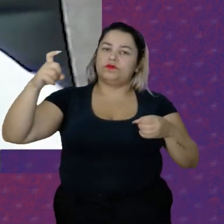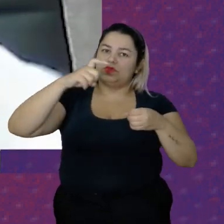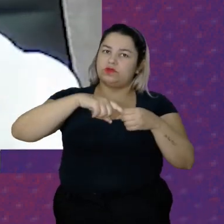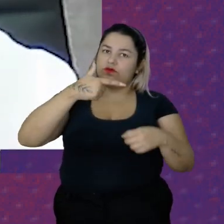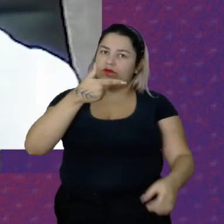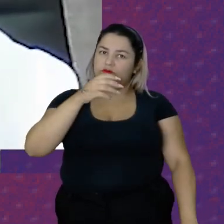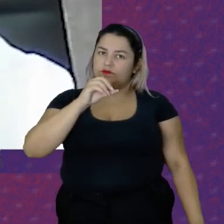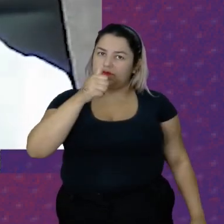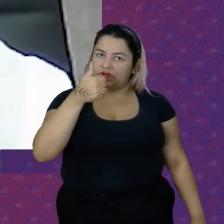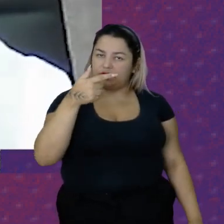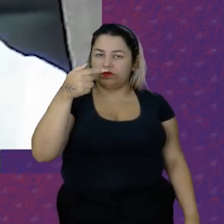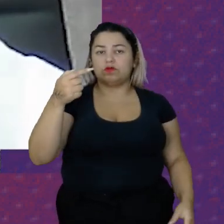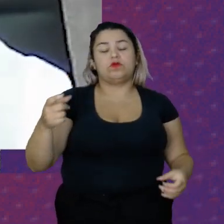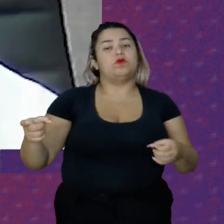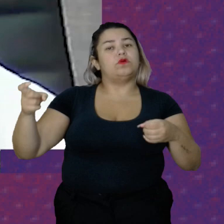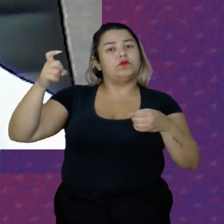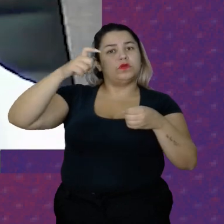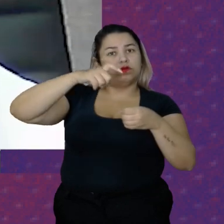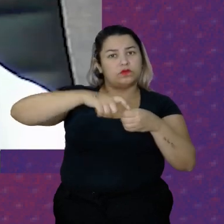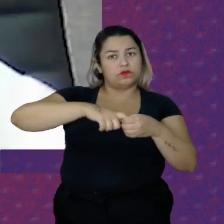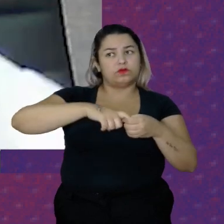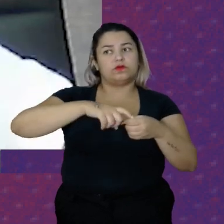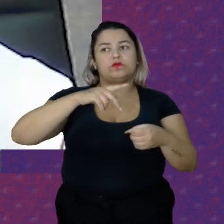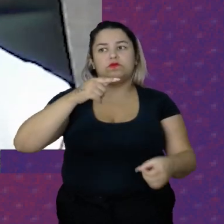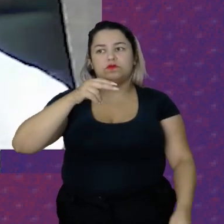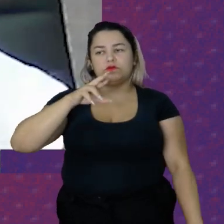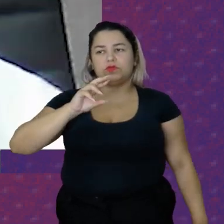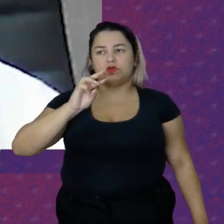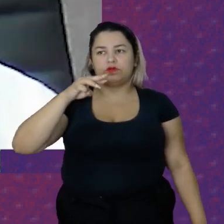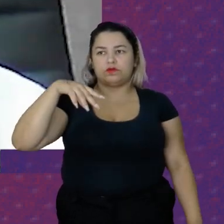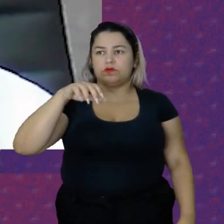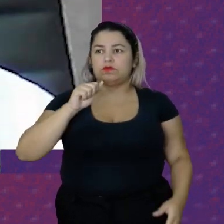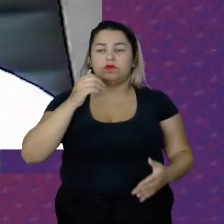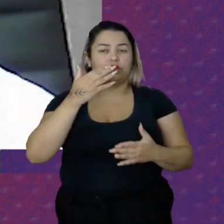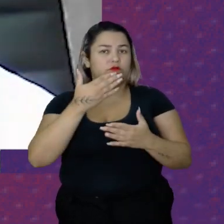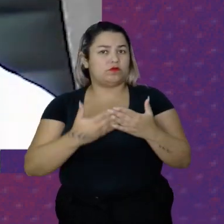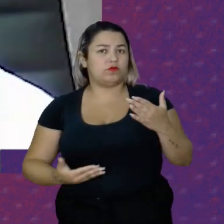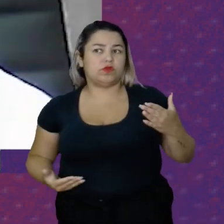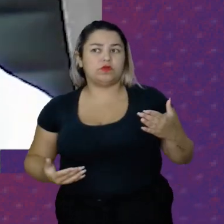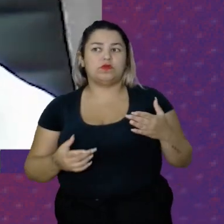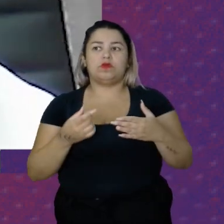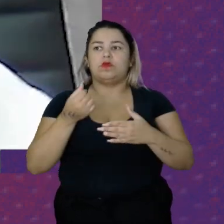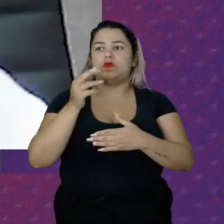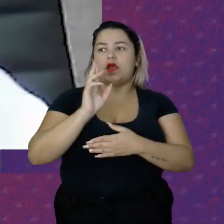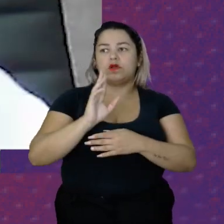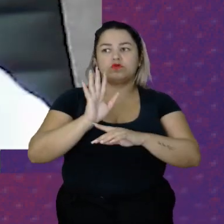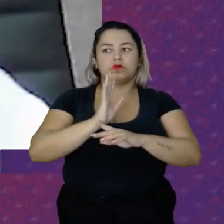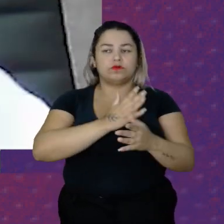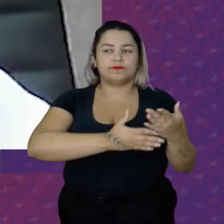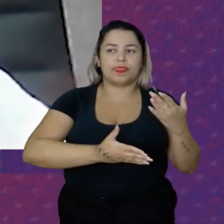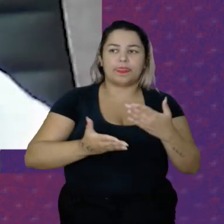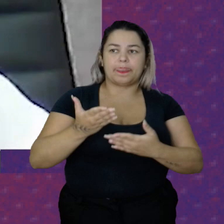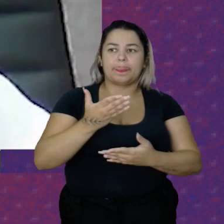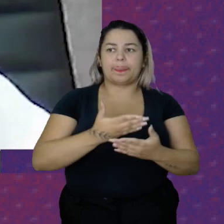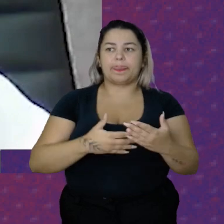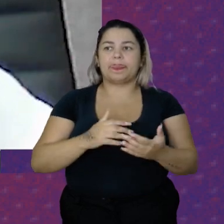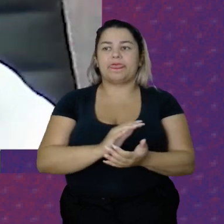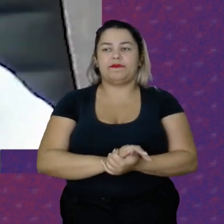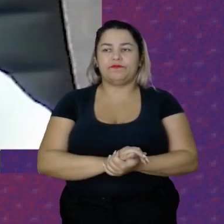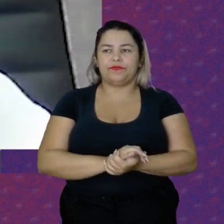eu retomei esses programas, fiz tudo para não perder os recursos que tinham sido captados e ainda